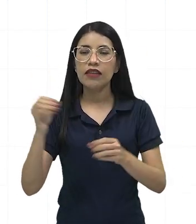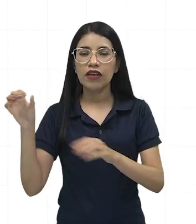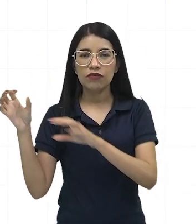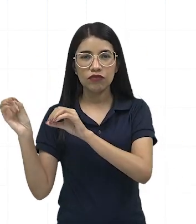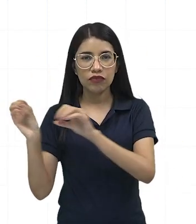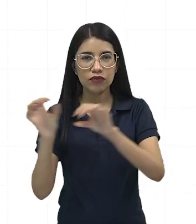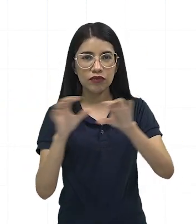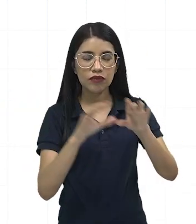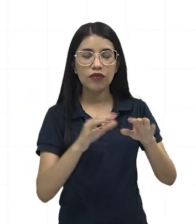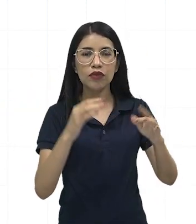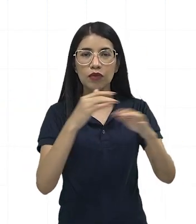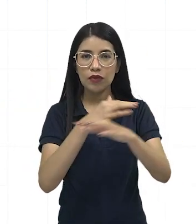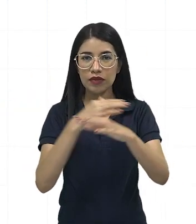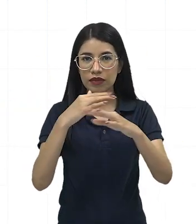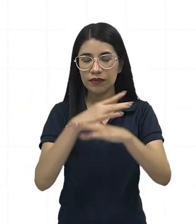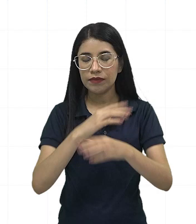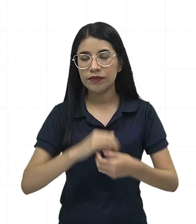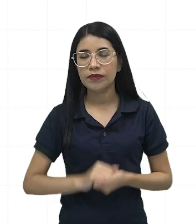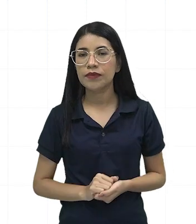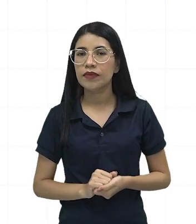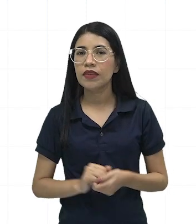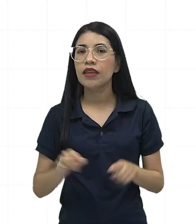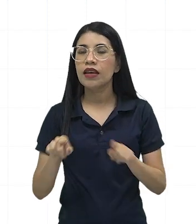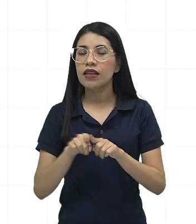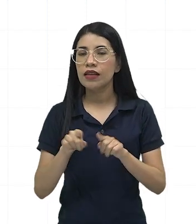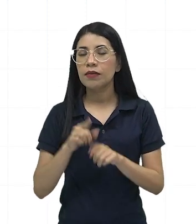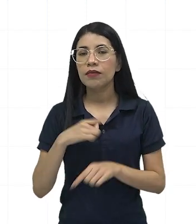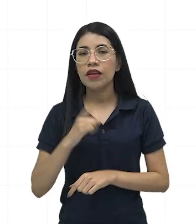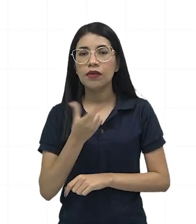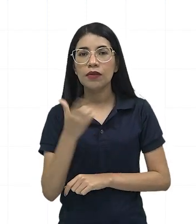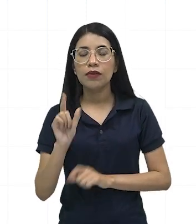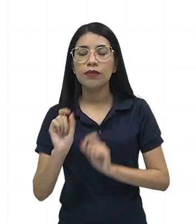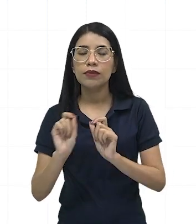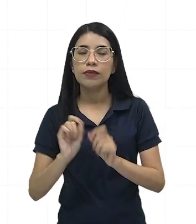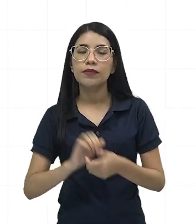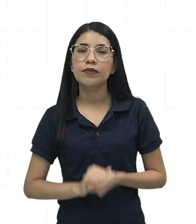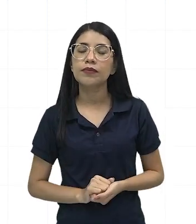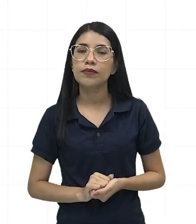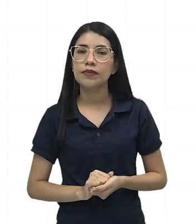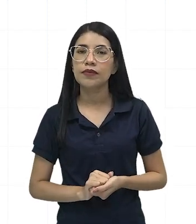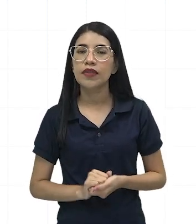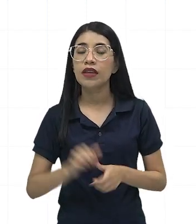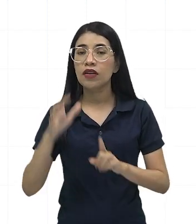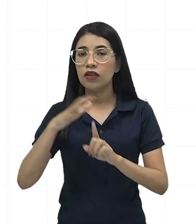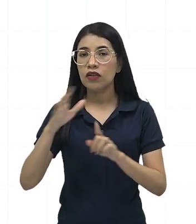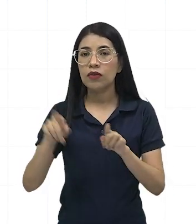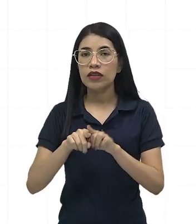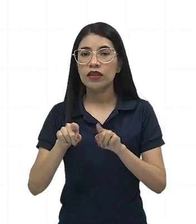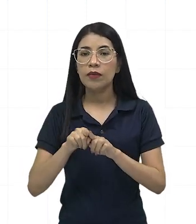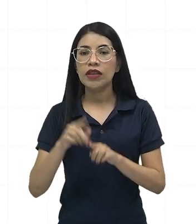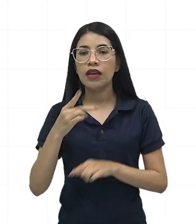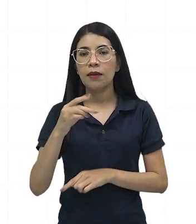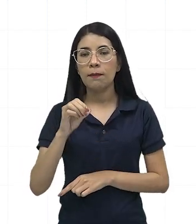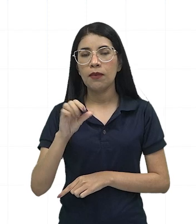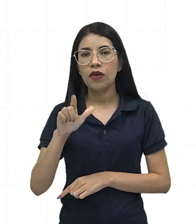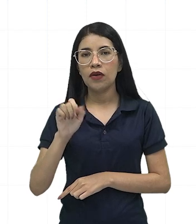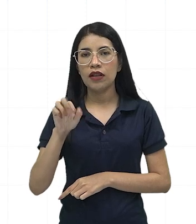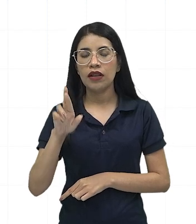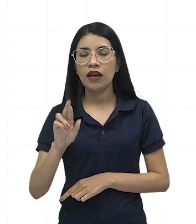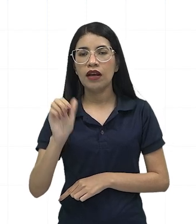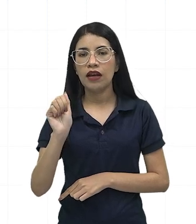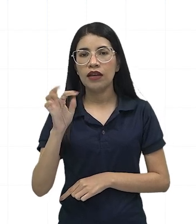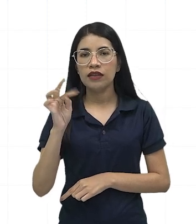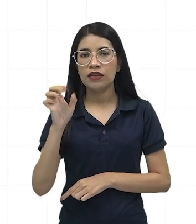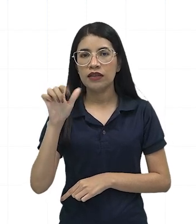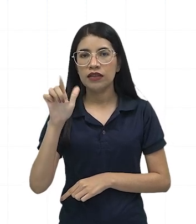do Oceano Atlântico. Temos ainda a influência da massa polar atlântica, né, que é essa